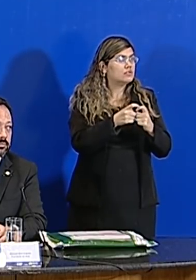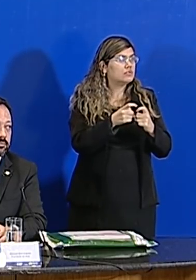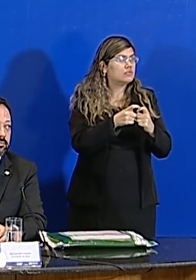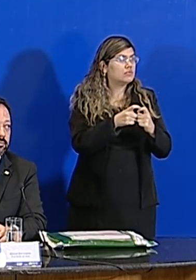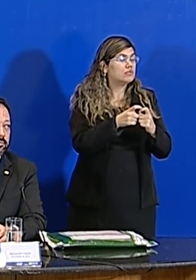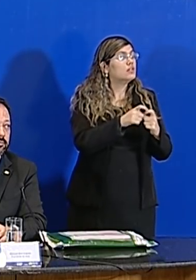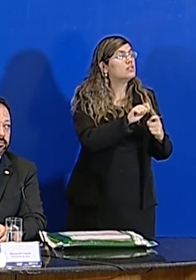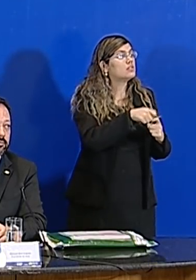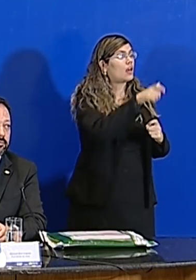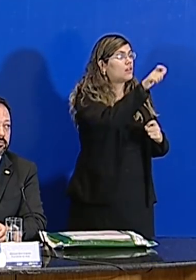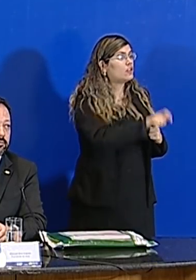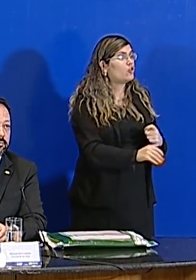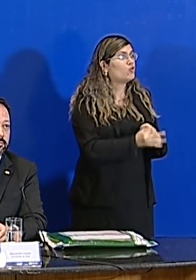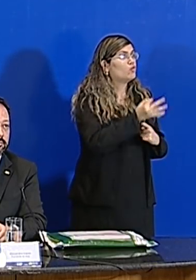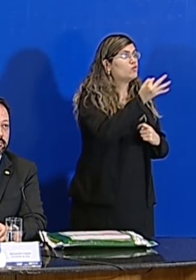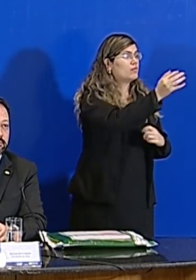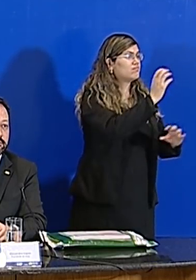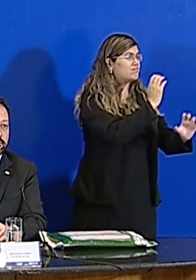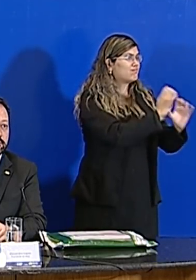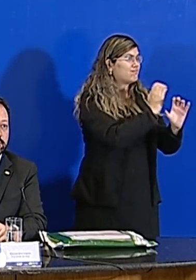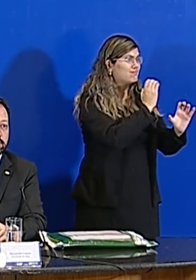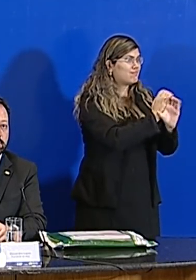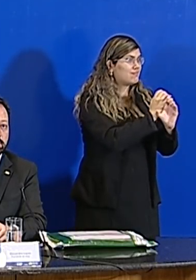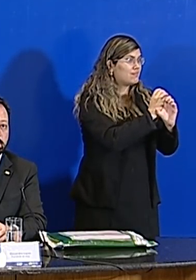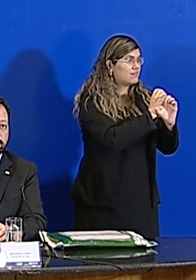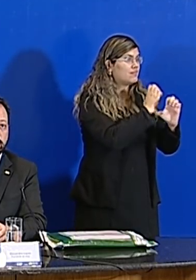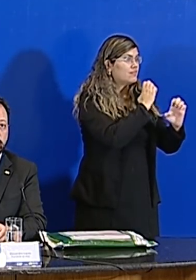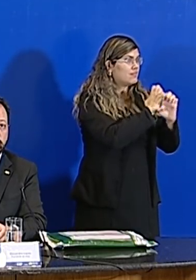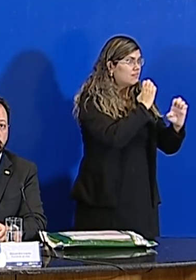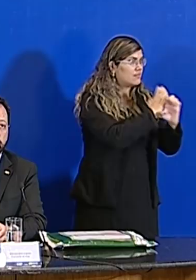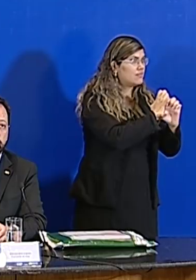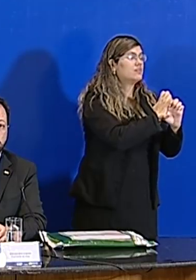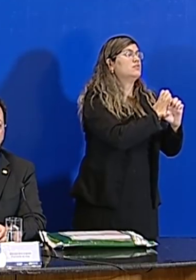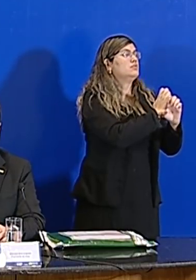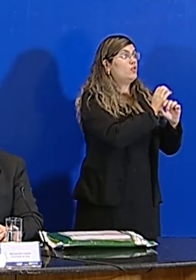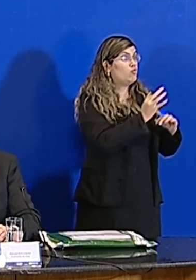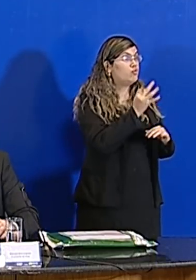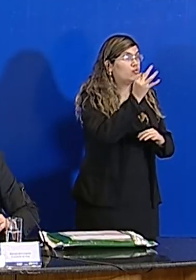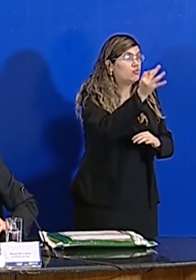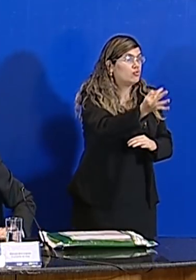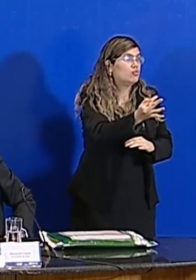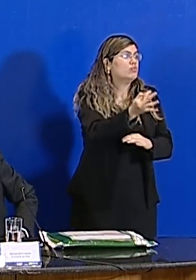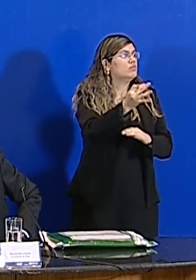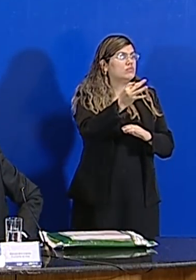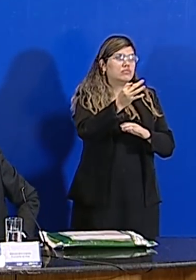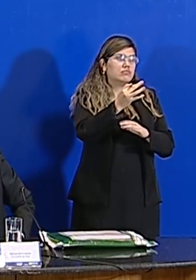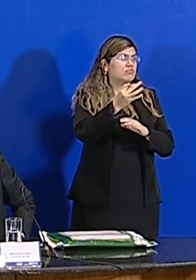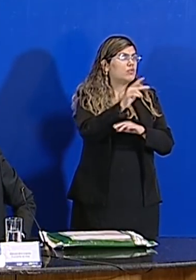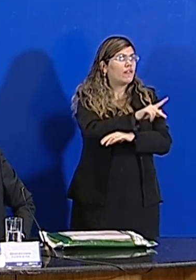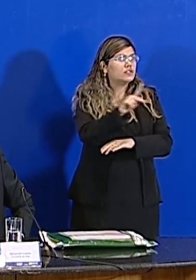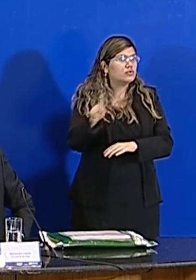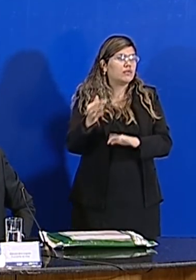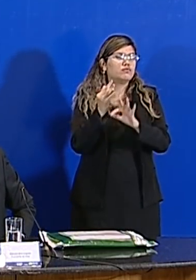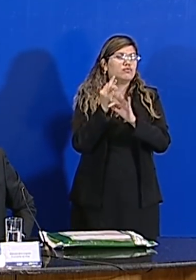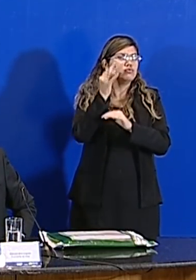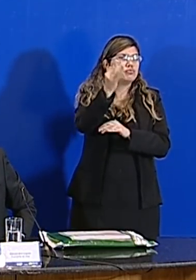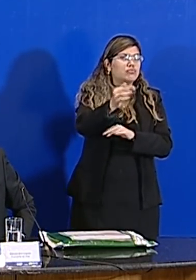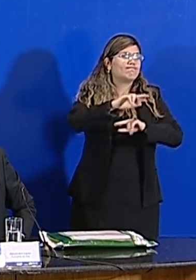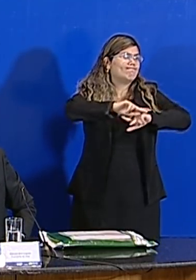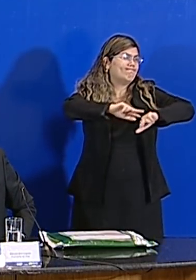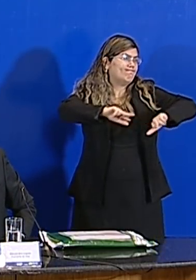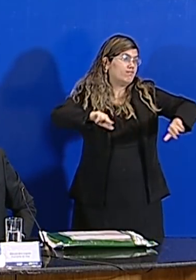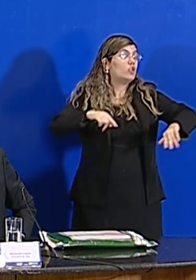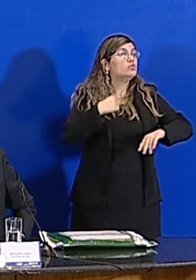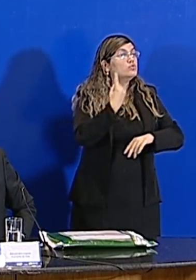os próximos engenheiros, os próximos enfermeiros, os próximos tudo, né? Professores. Então, a gente fez